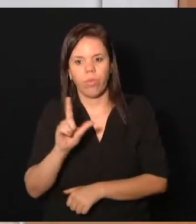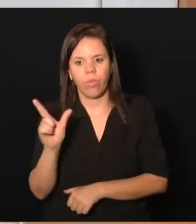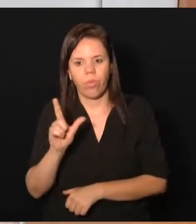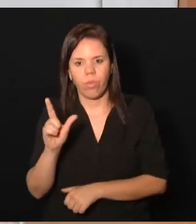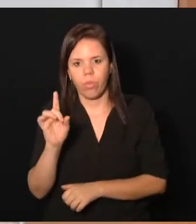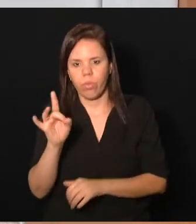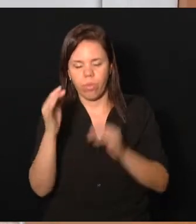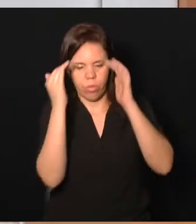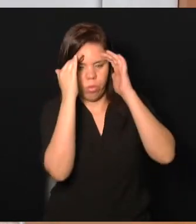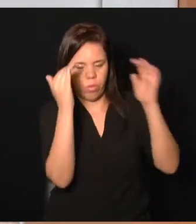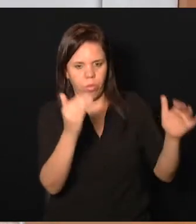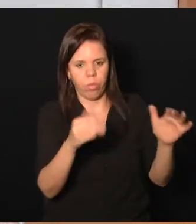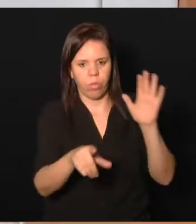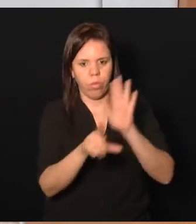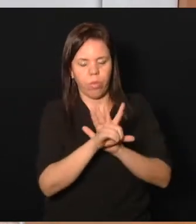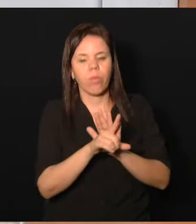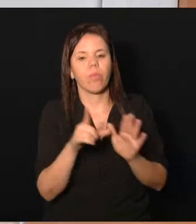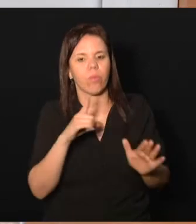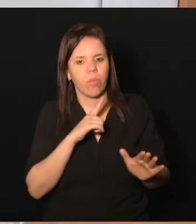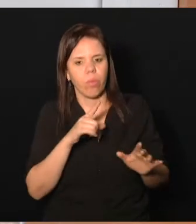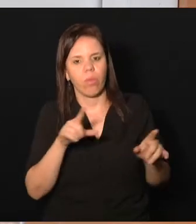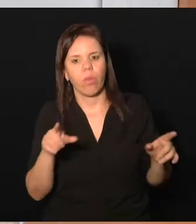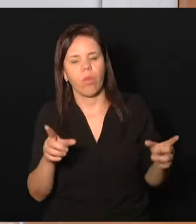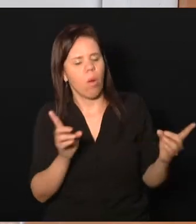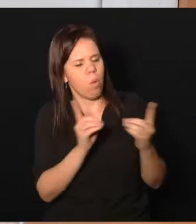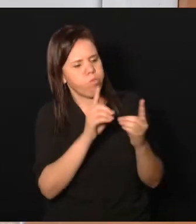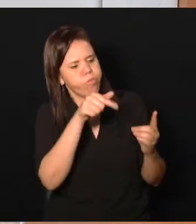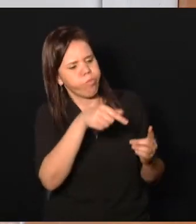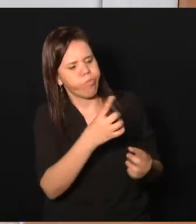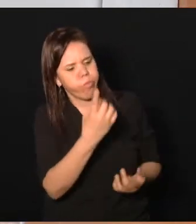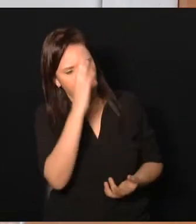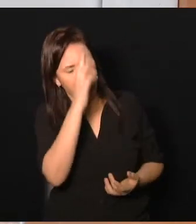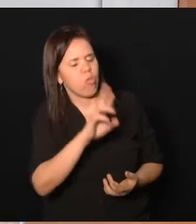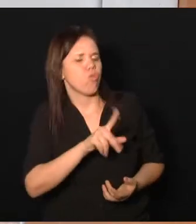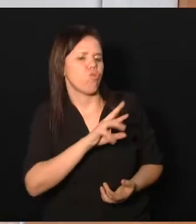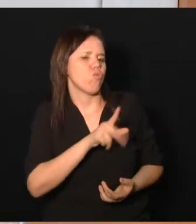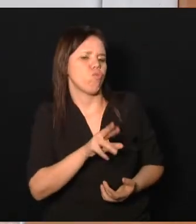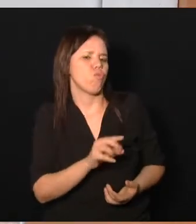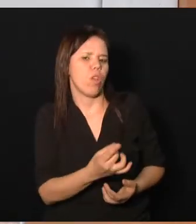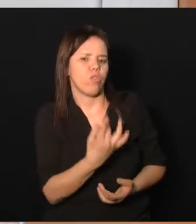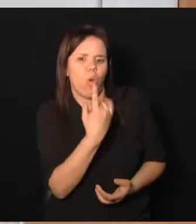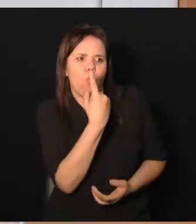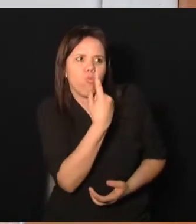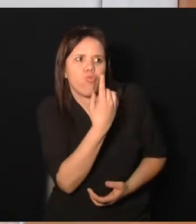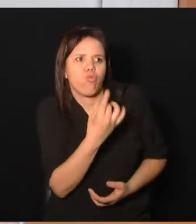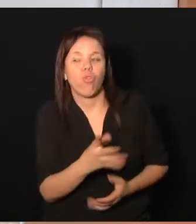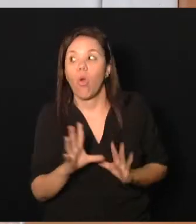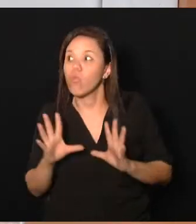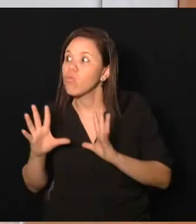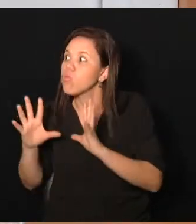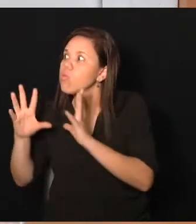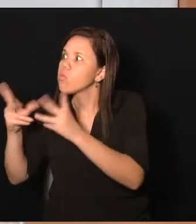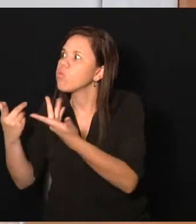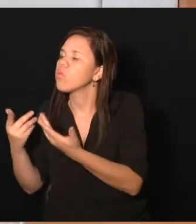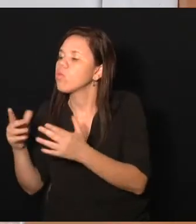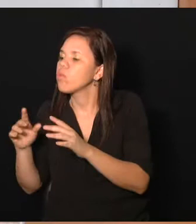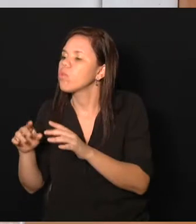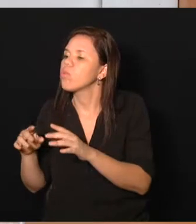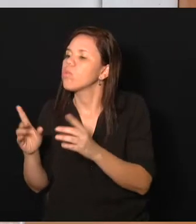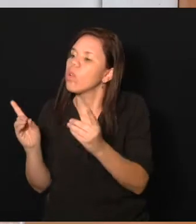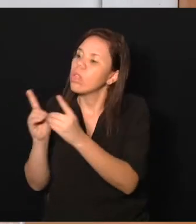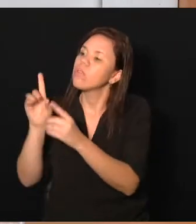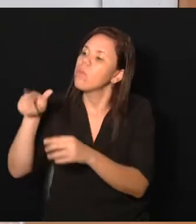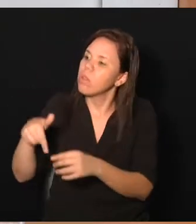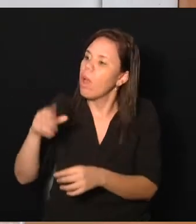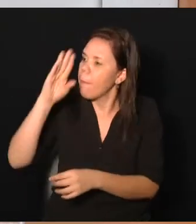a lei, tem um caixa preferencial. Não é o suficiente. Todos os caixas são preferenciais. Todos